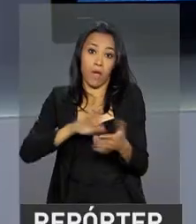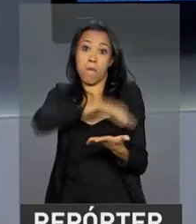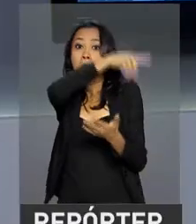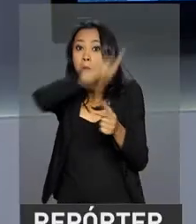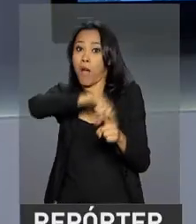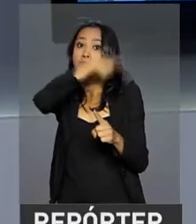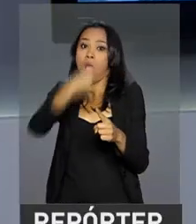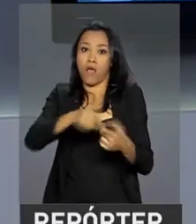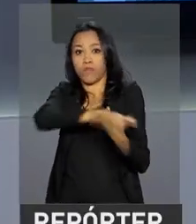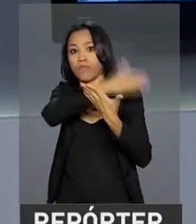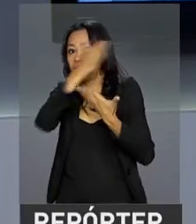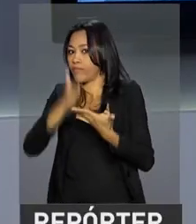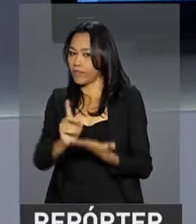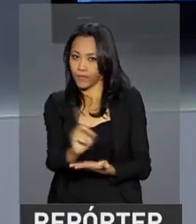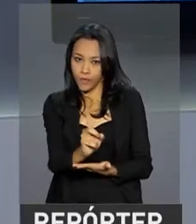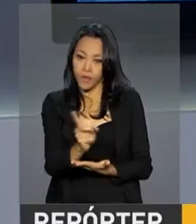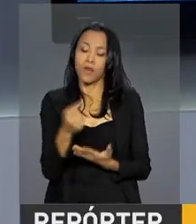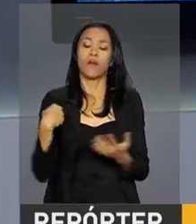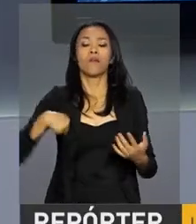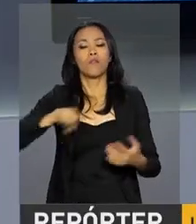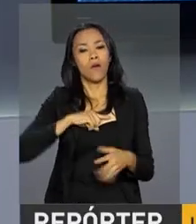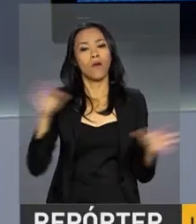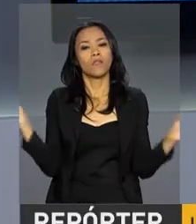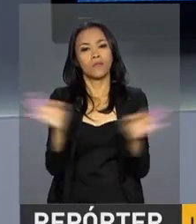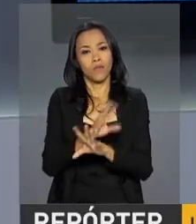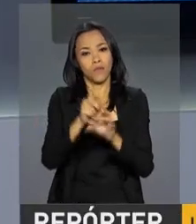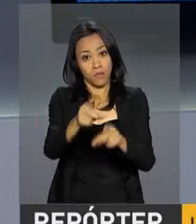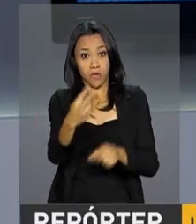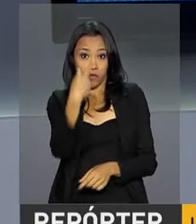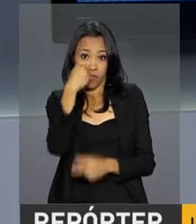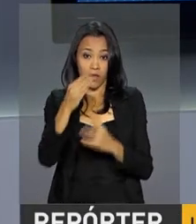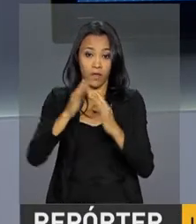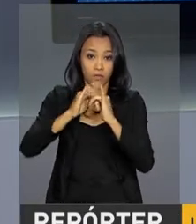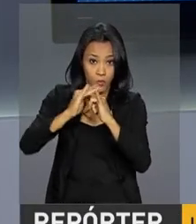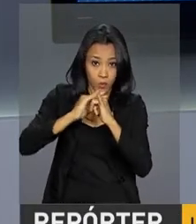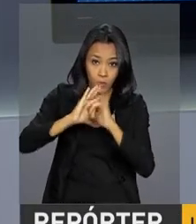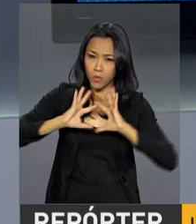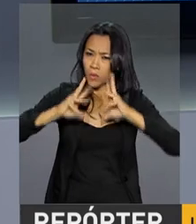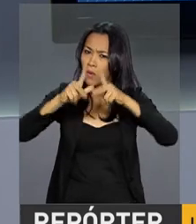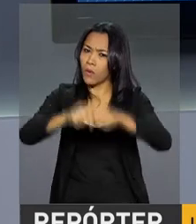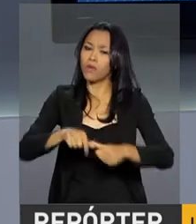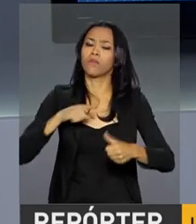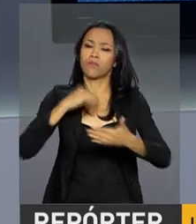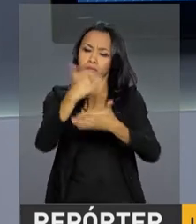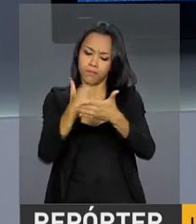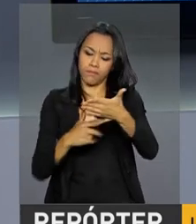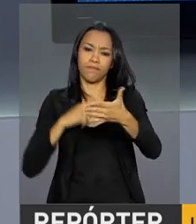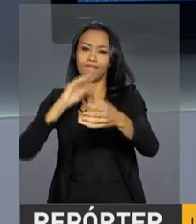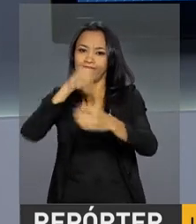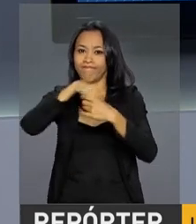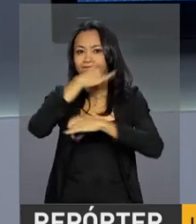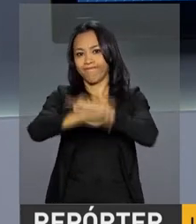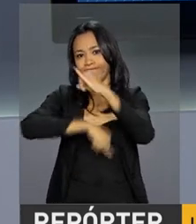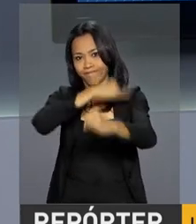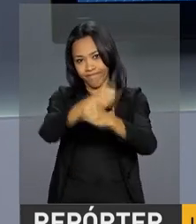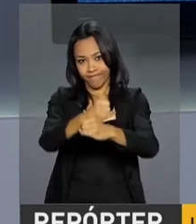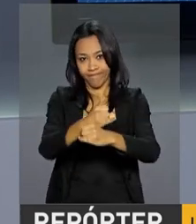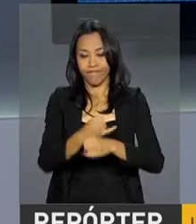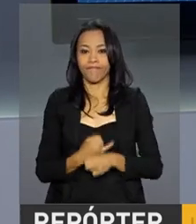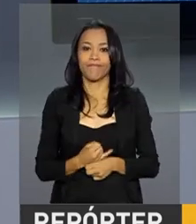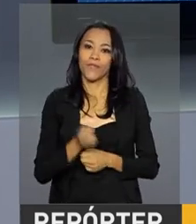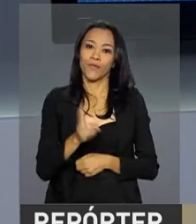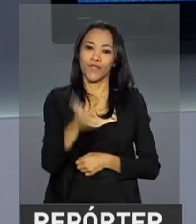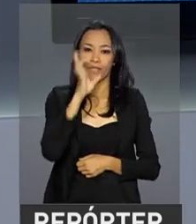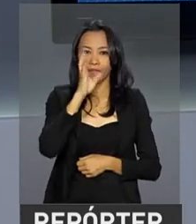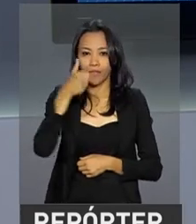nós ficamos por aqui você pode rever as reportagens no youtube e toda nossa programação também está na página da nbr na internet